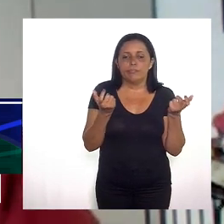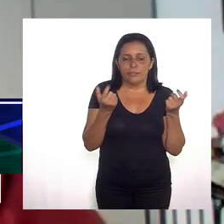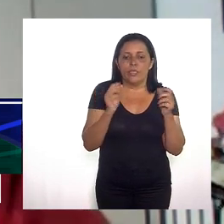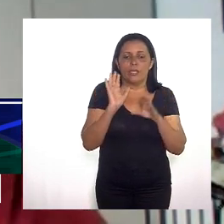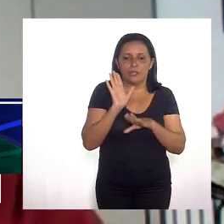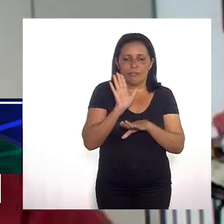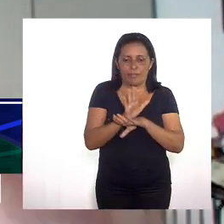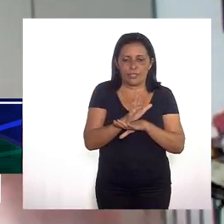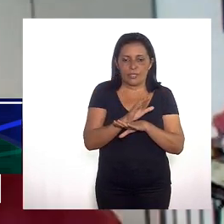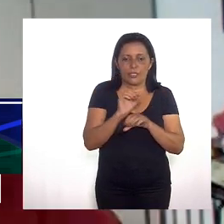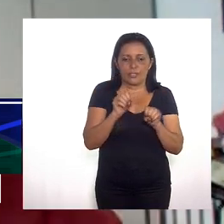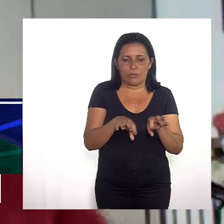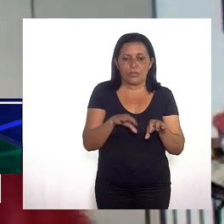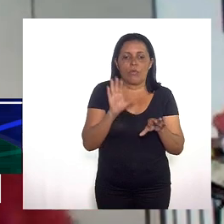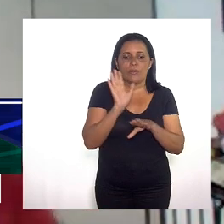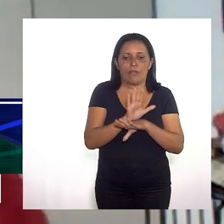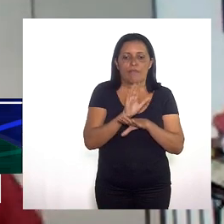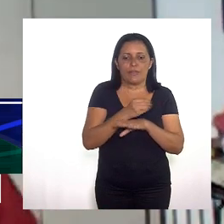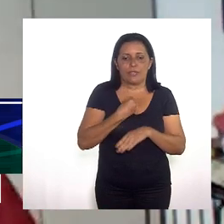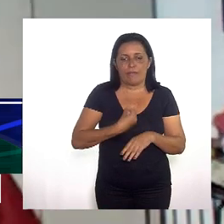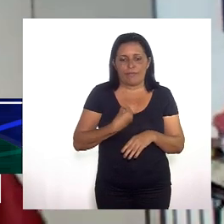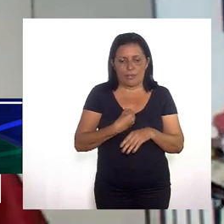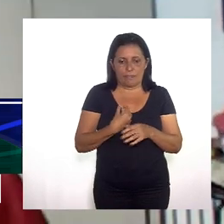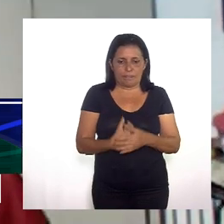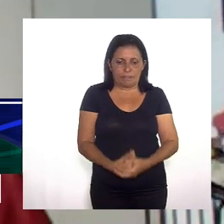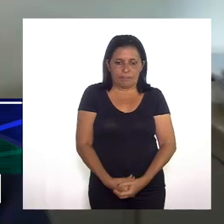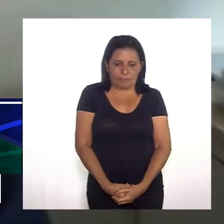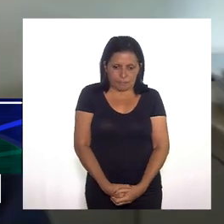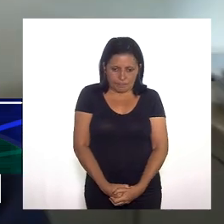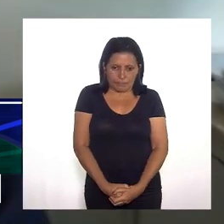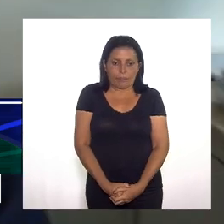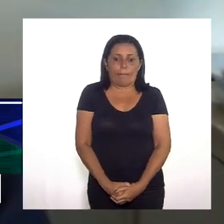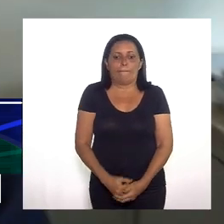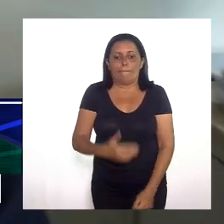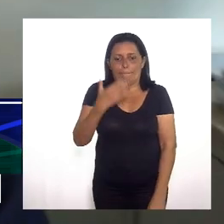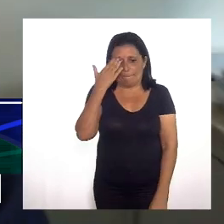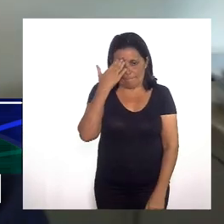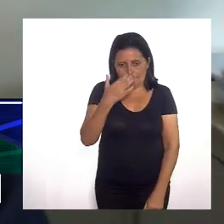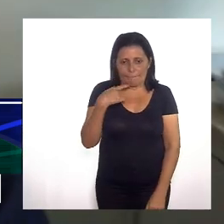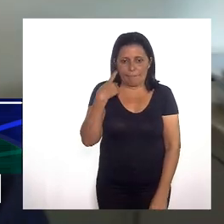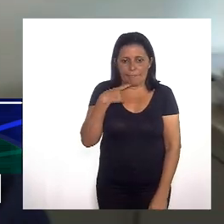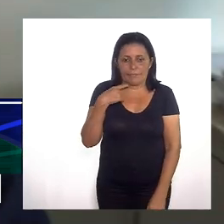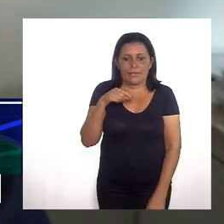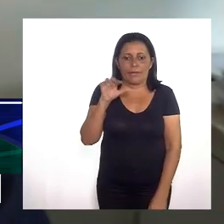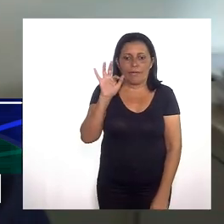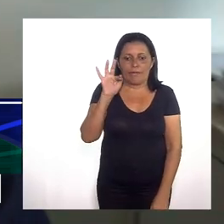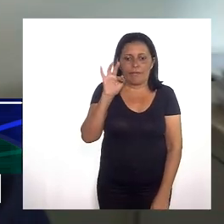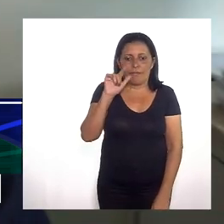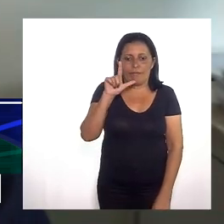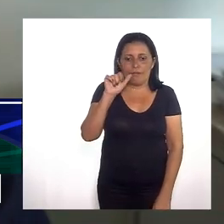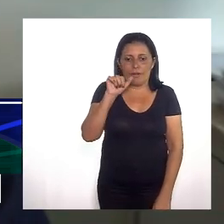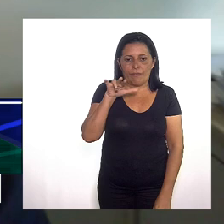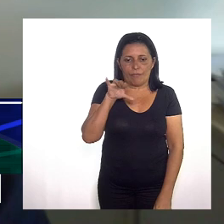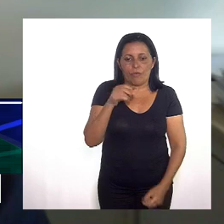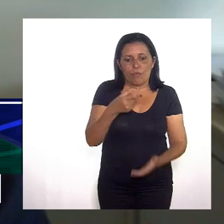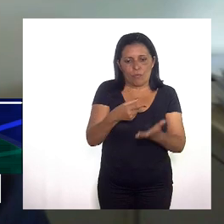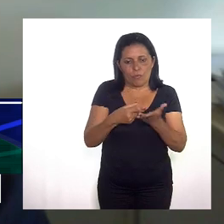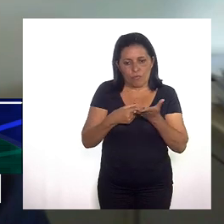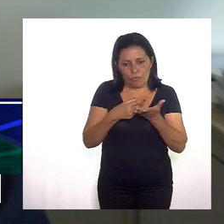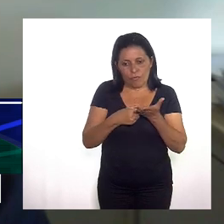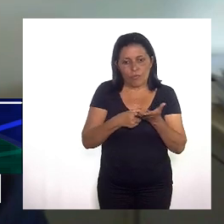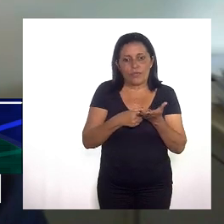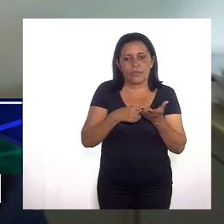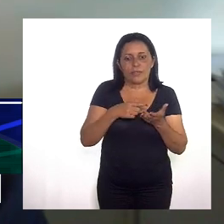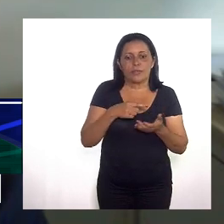educação, em defesa da vida. Obrigado, deputado Flávio Serafim. Convido a deputada Célia Jordão